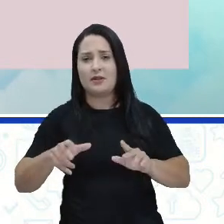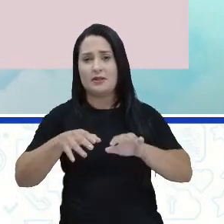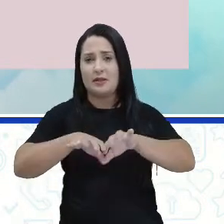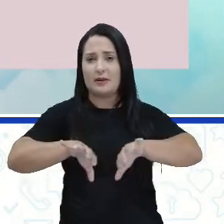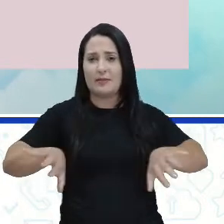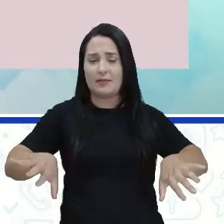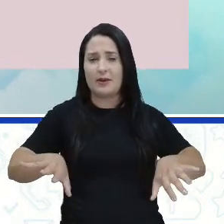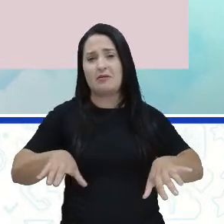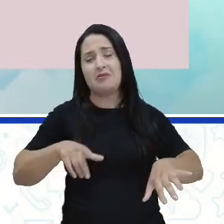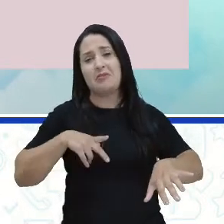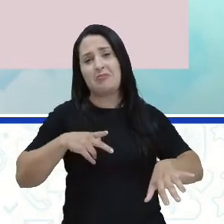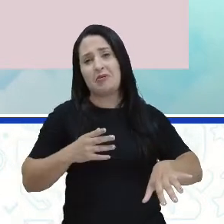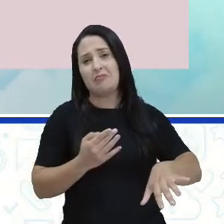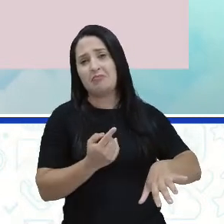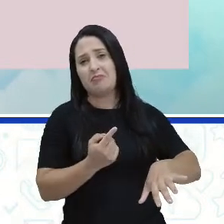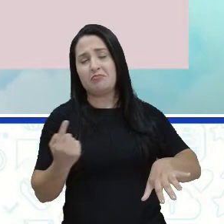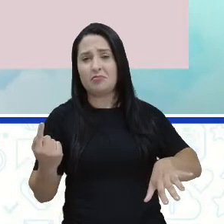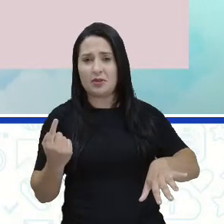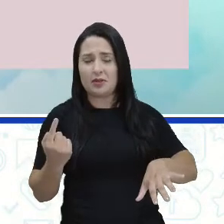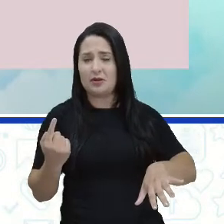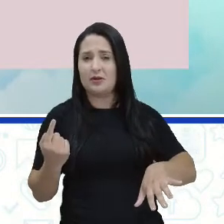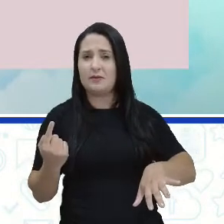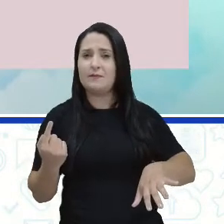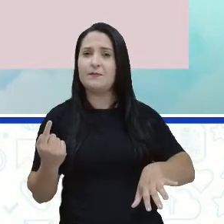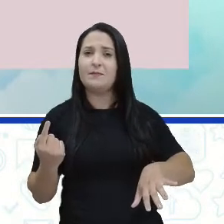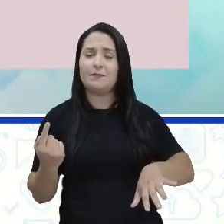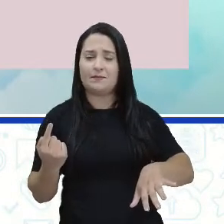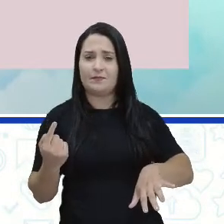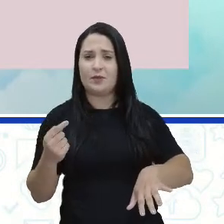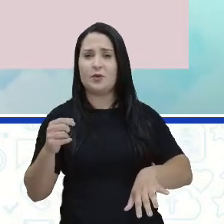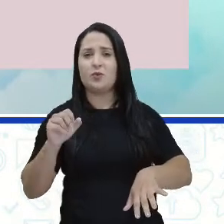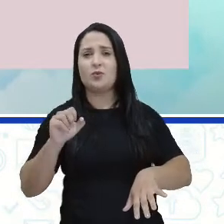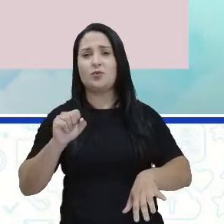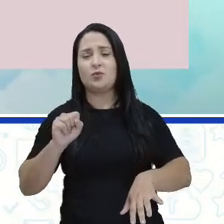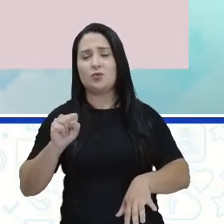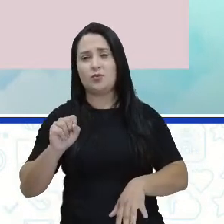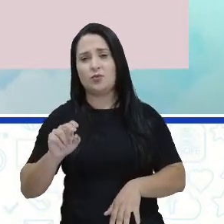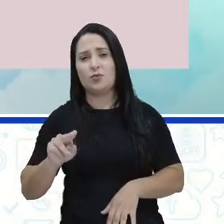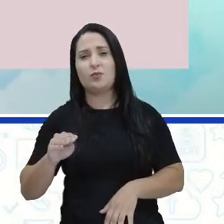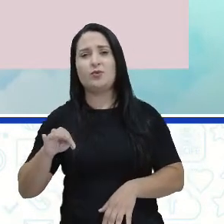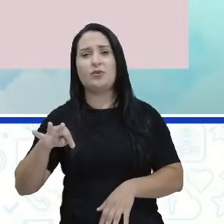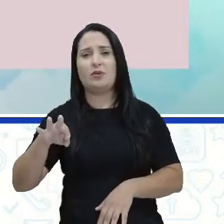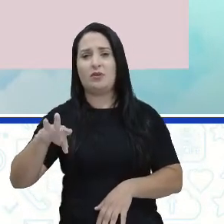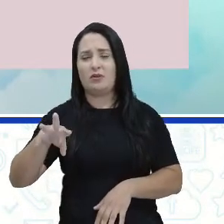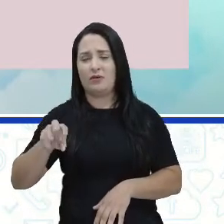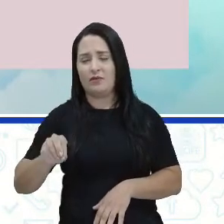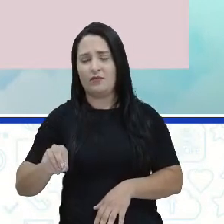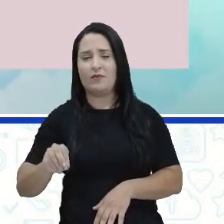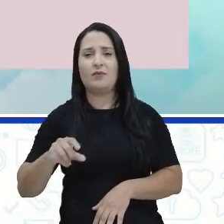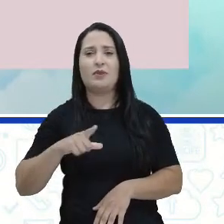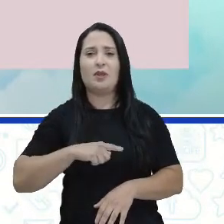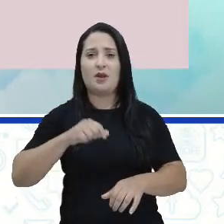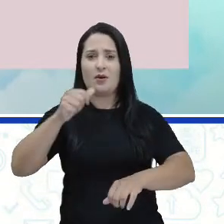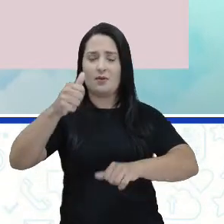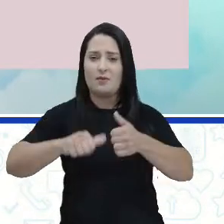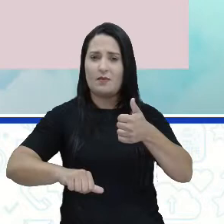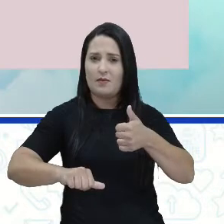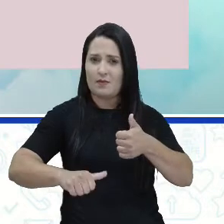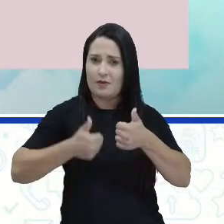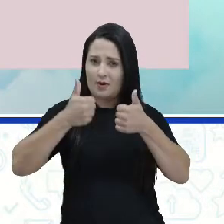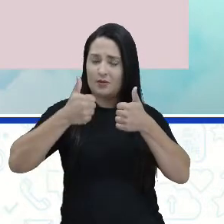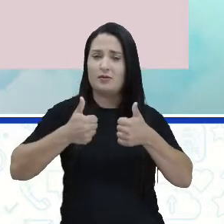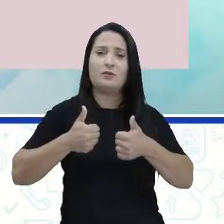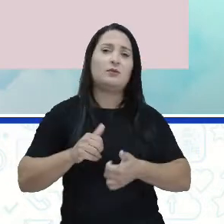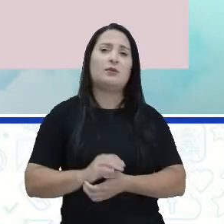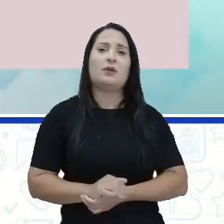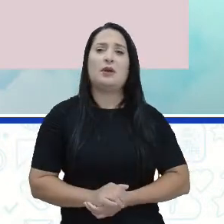e particulariza, ou seja, torna único o substantivo a que se refere, dando-lhe uma qualidade que não é